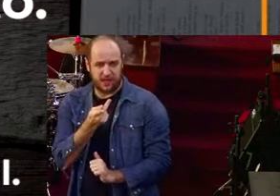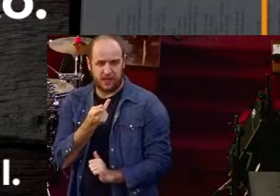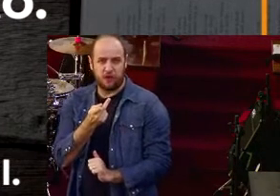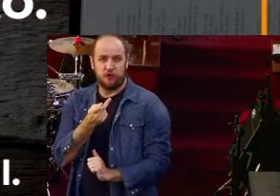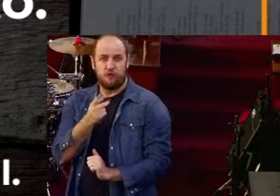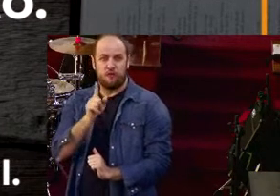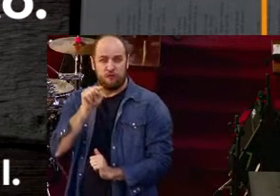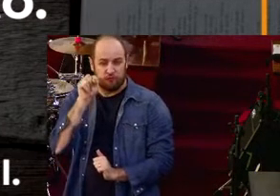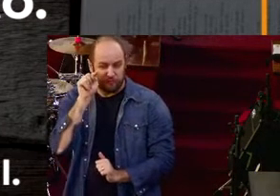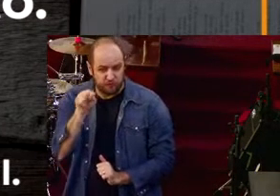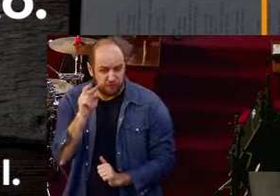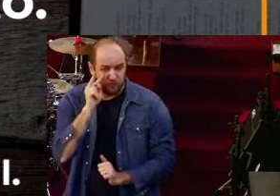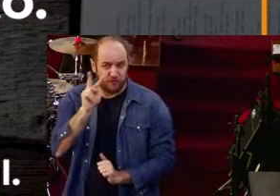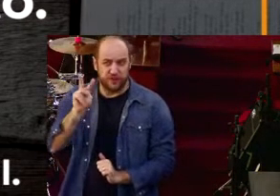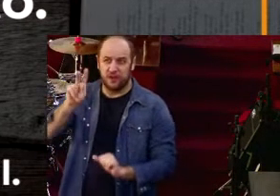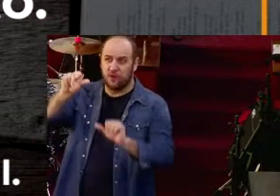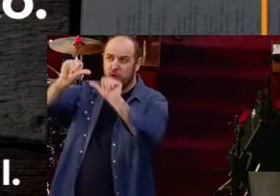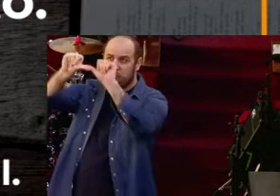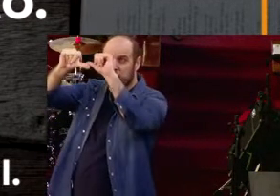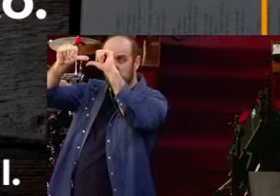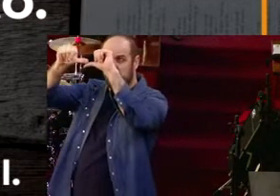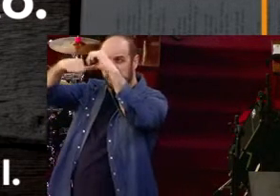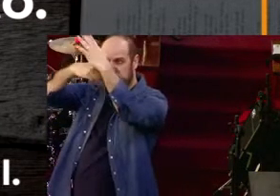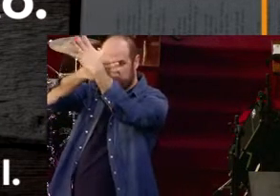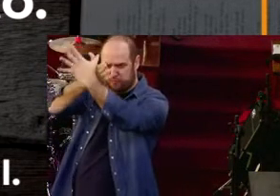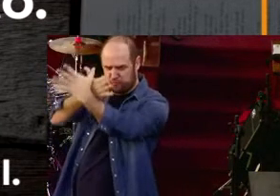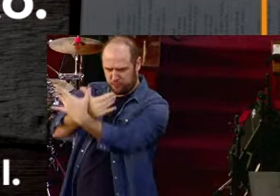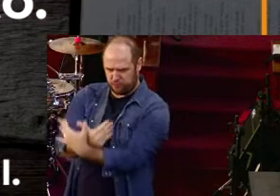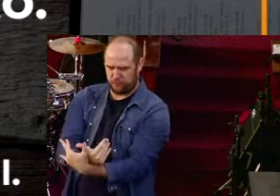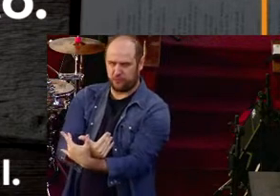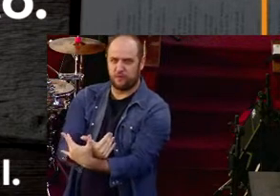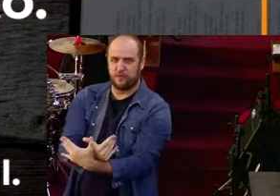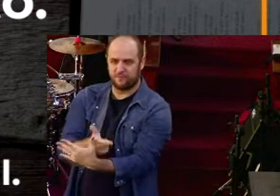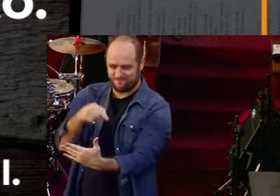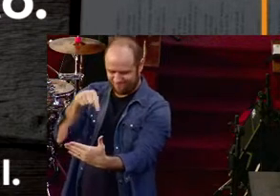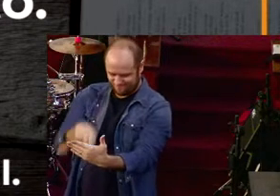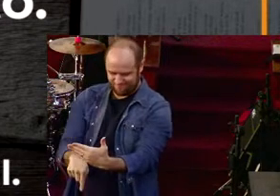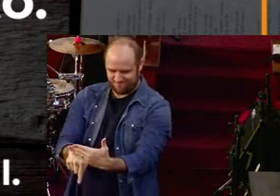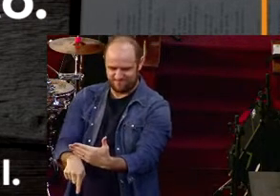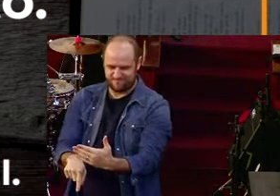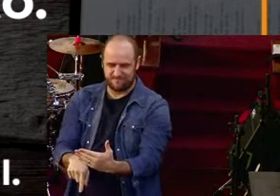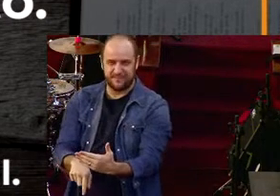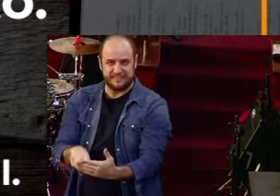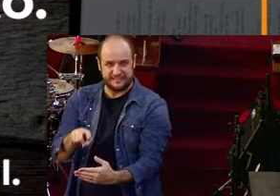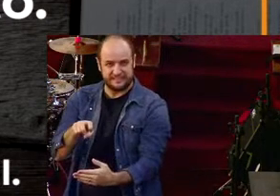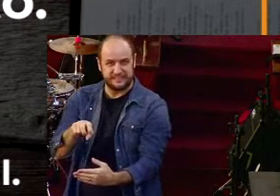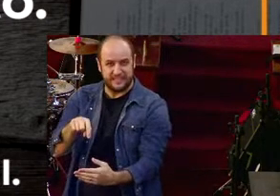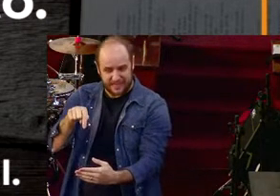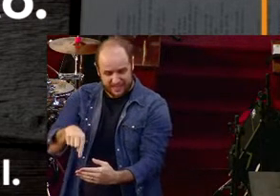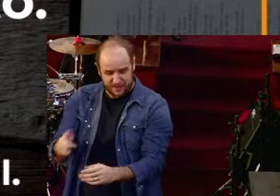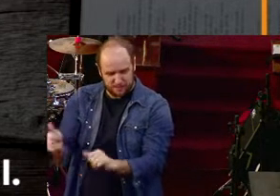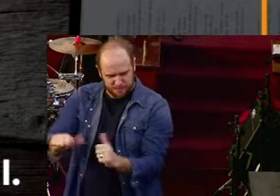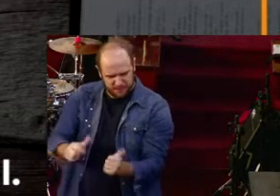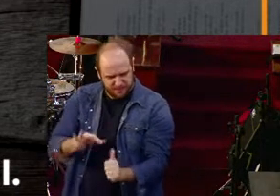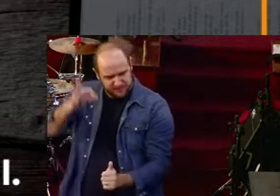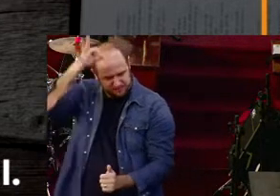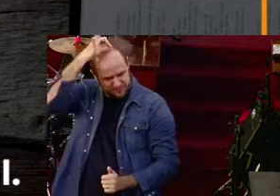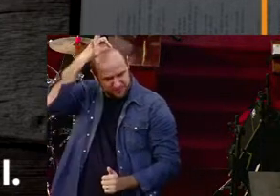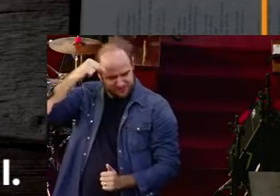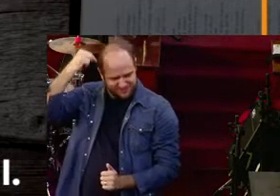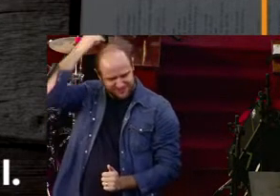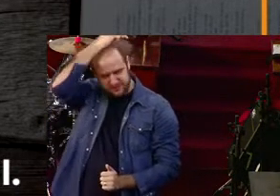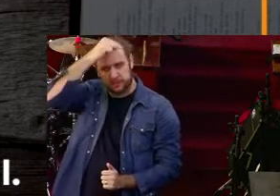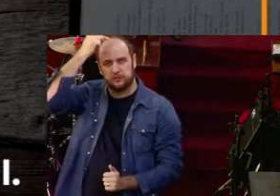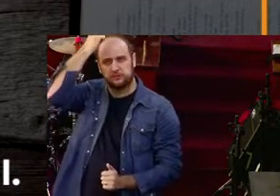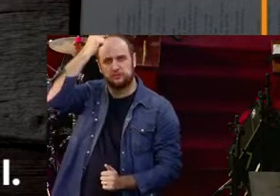vires descer e pousar o Espírito, esse é o que batiza com o Espírito Santo.